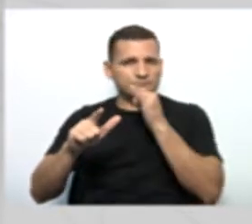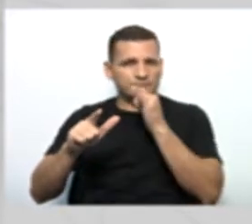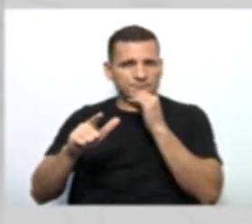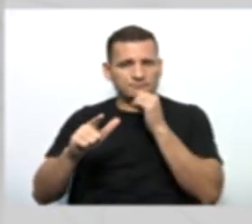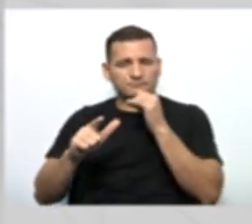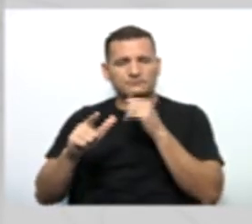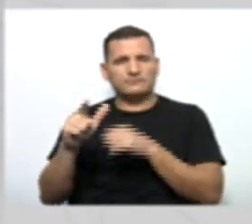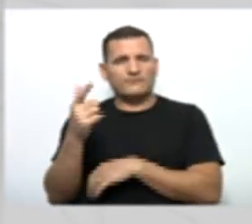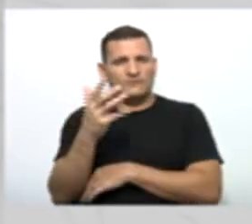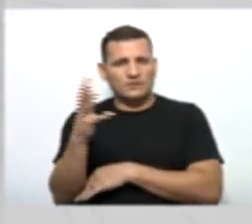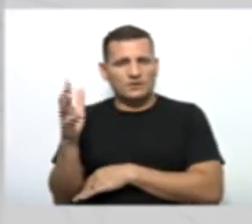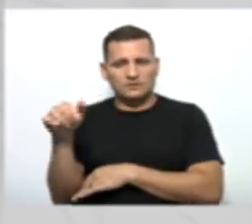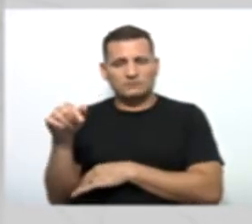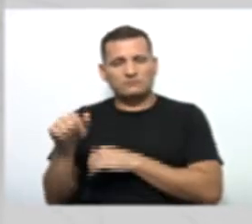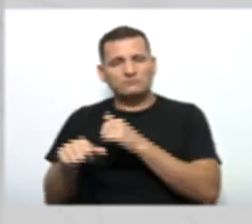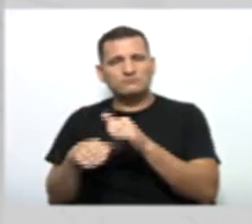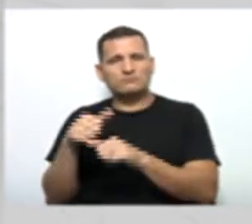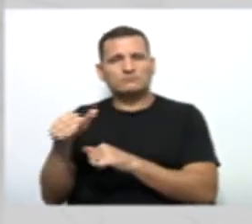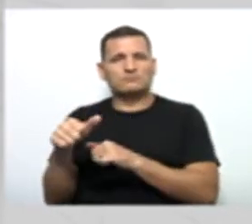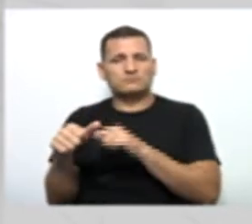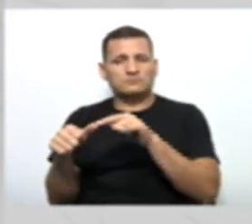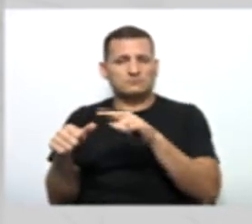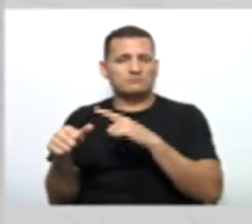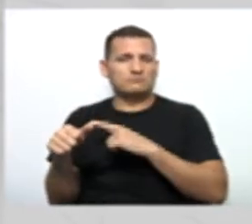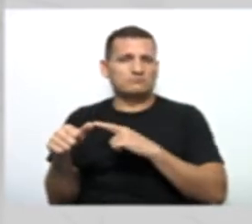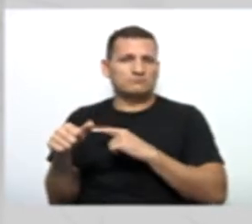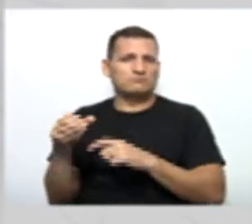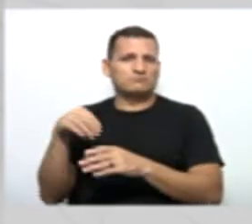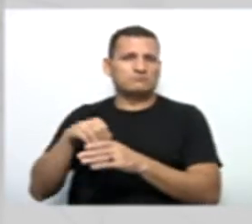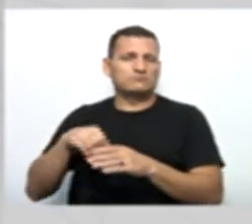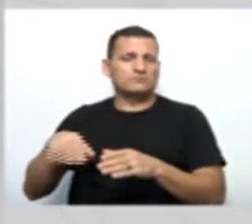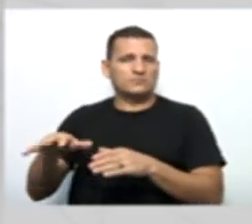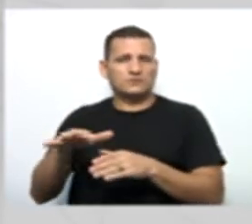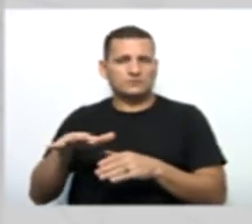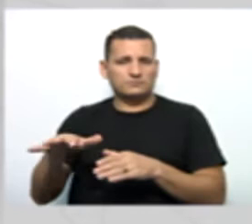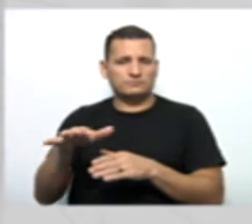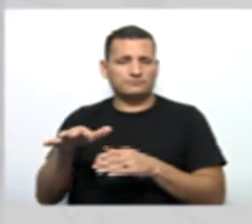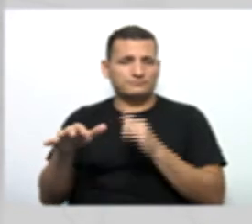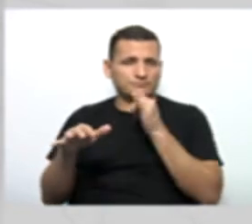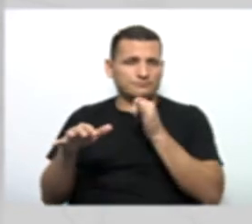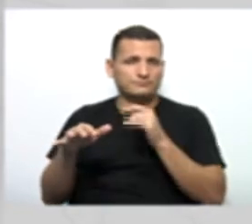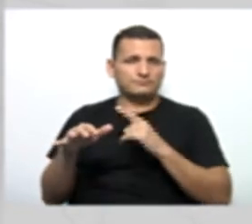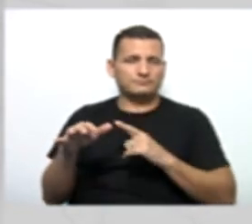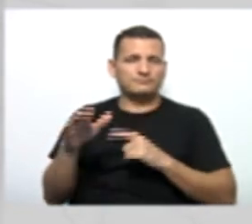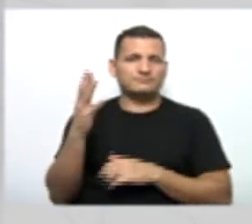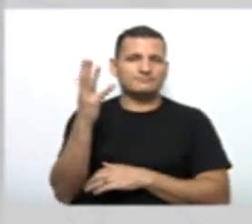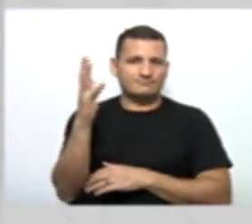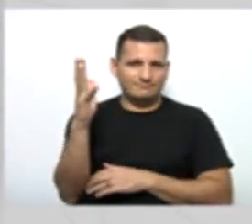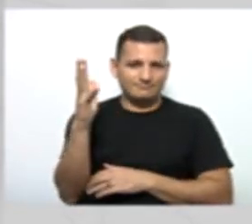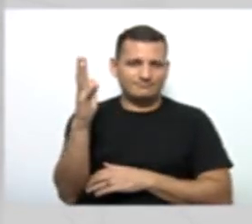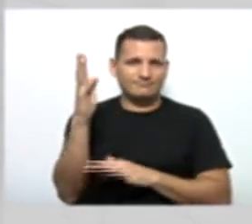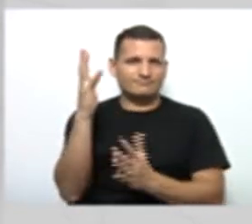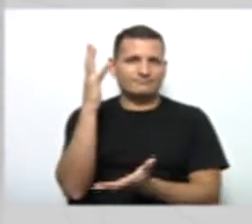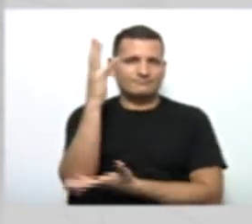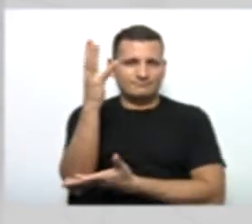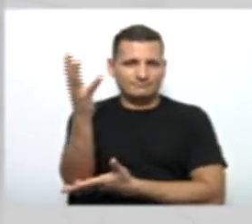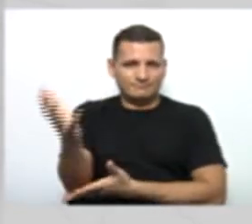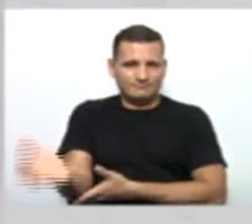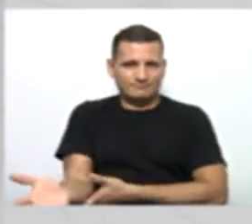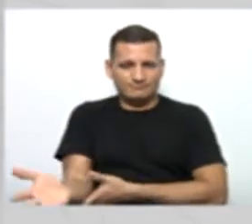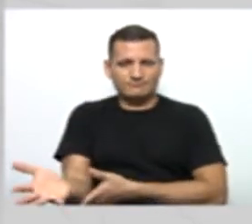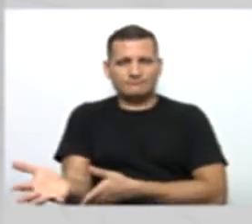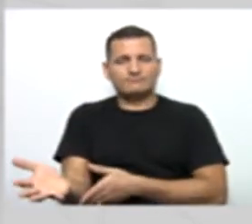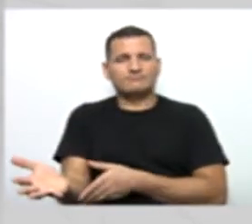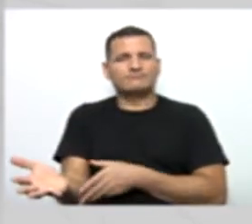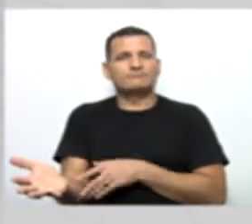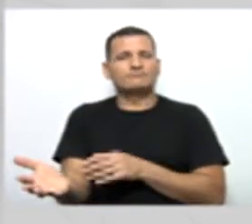floresta, aquela alteração faz parte do meio ambiente. Se nós temos uma floresta e vamos lá e derrubamos parte da floresta, aquela